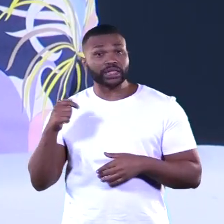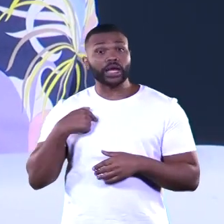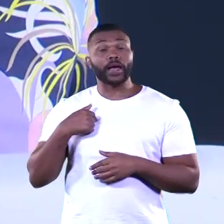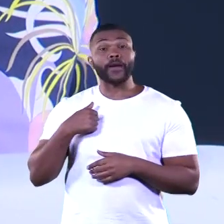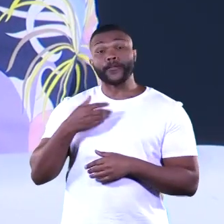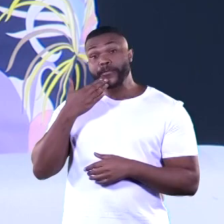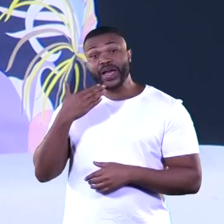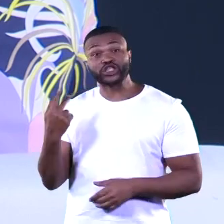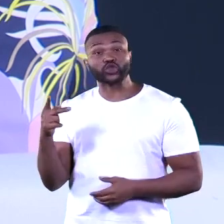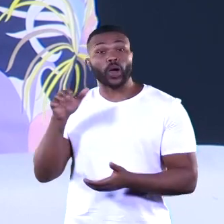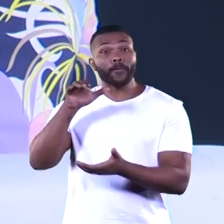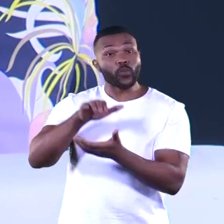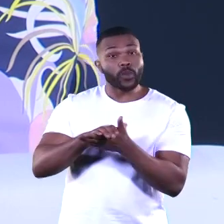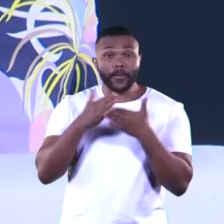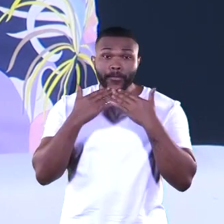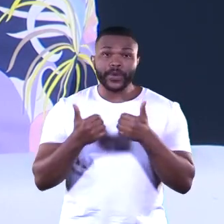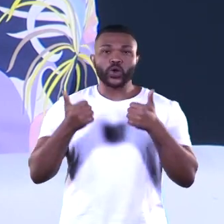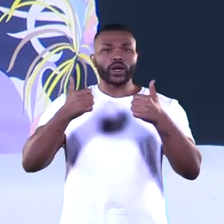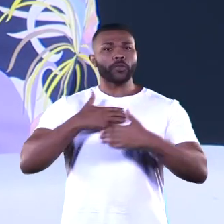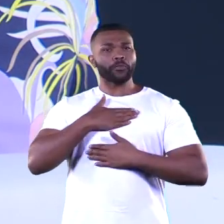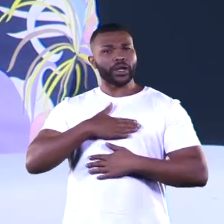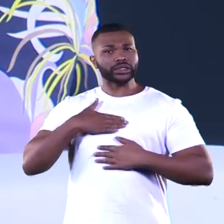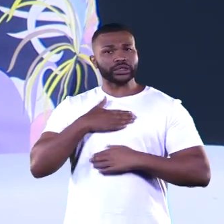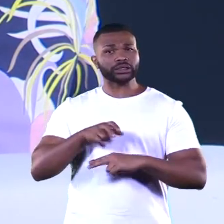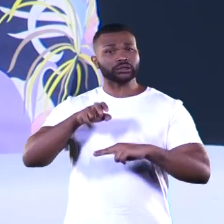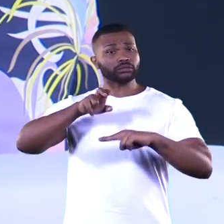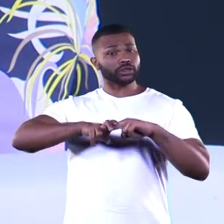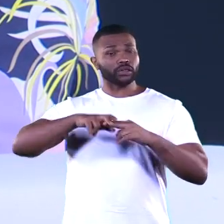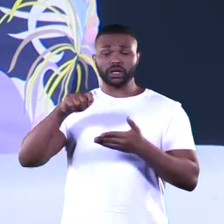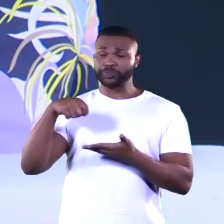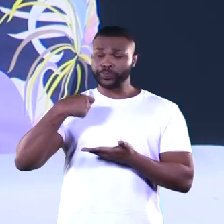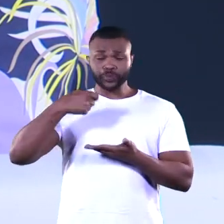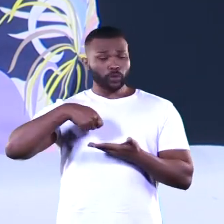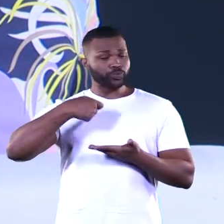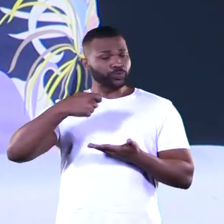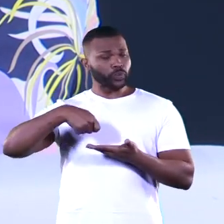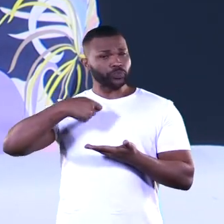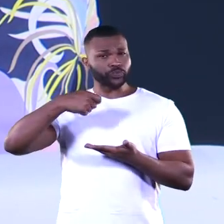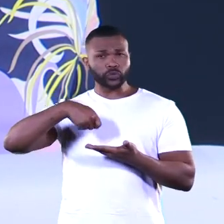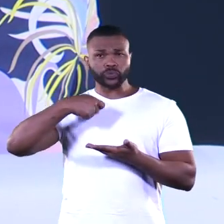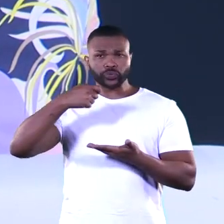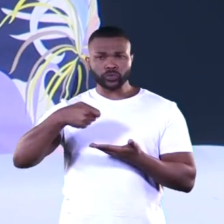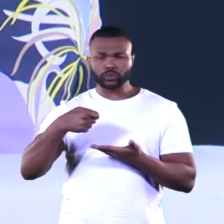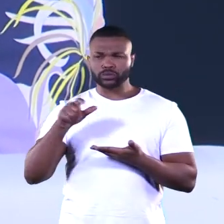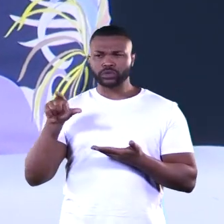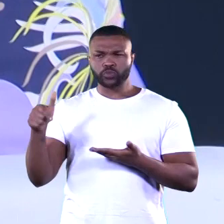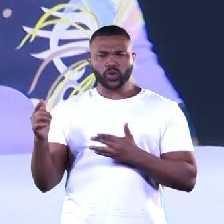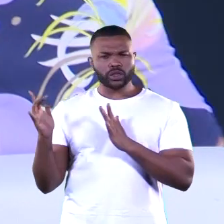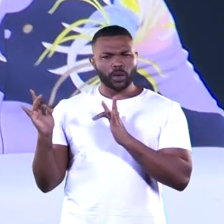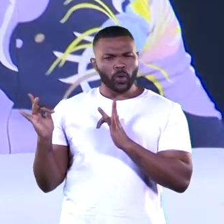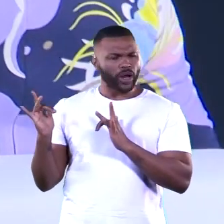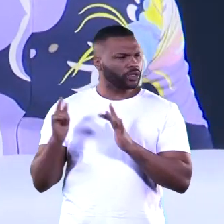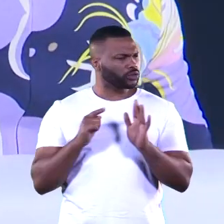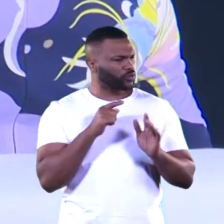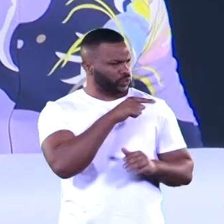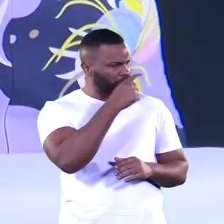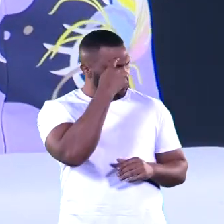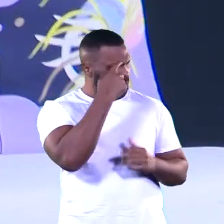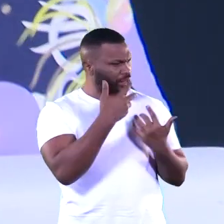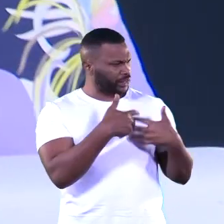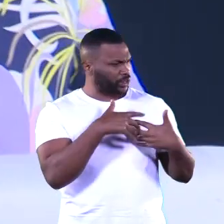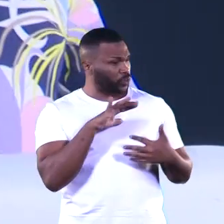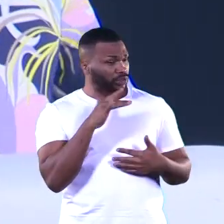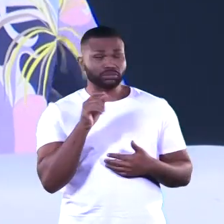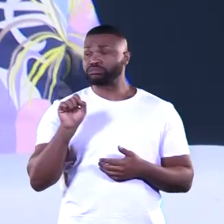mulher melhorar, prazer, sentei e fiquei assim, comendo, aí deu uns 5 minutos, meu namorado falou, tá pensando o que aconteceu, né, eu tô esperando a